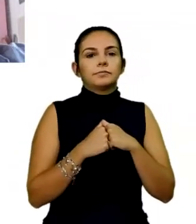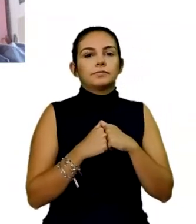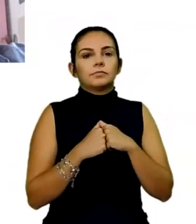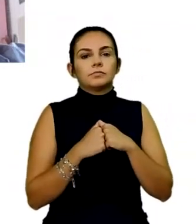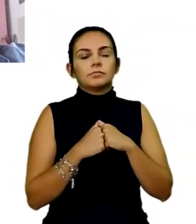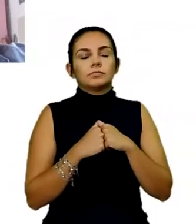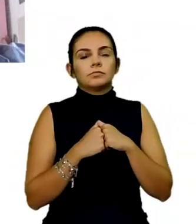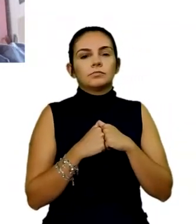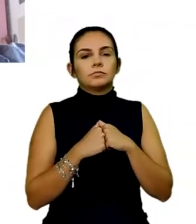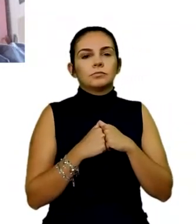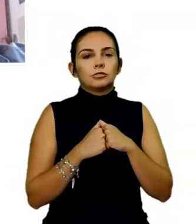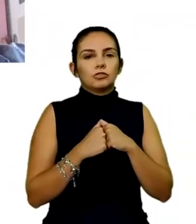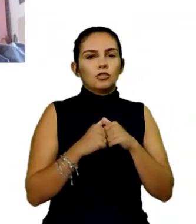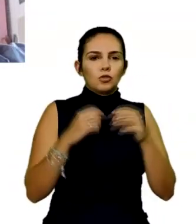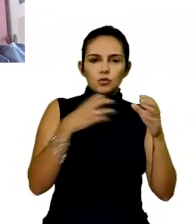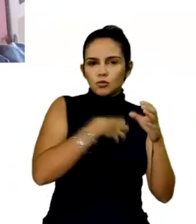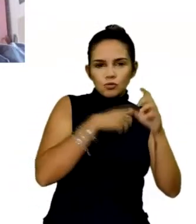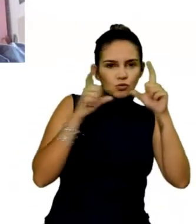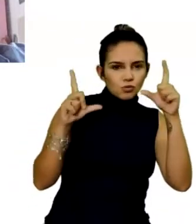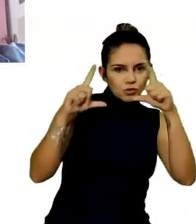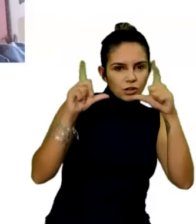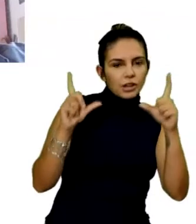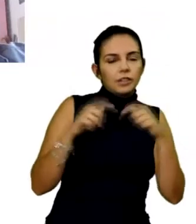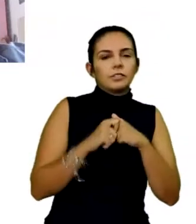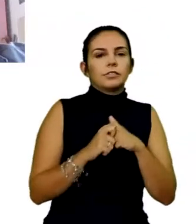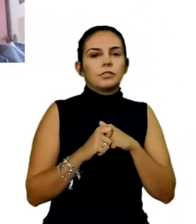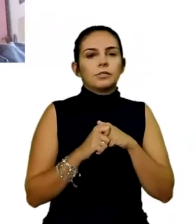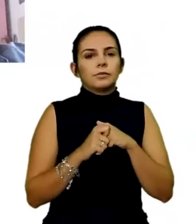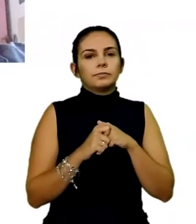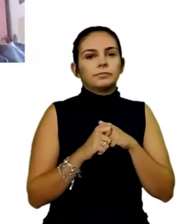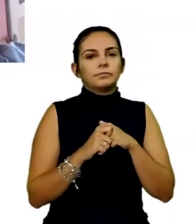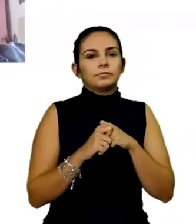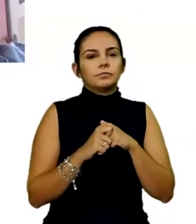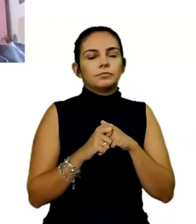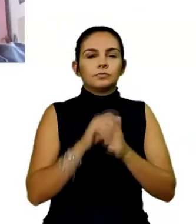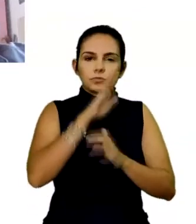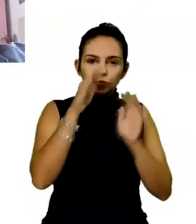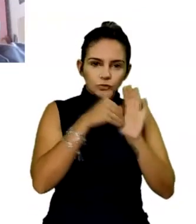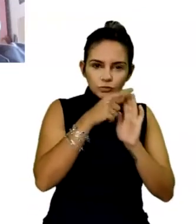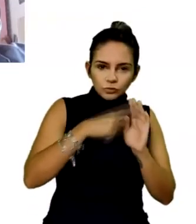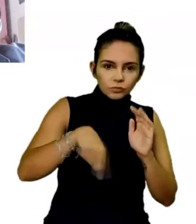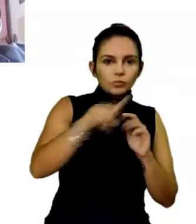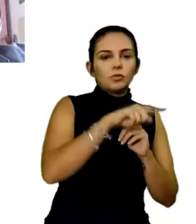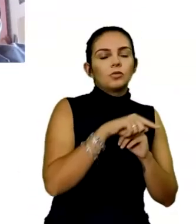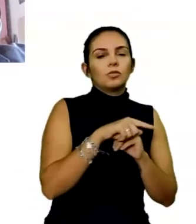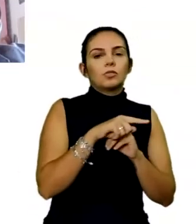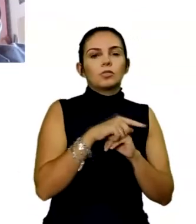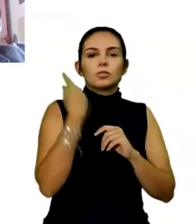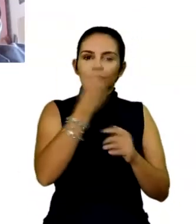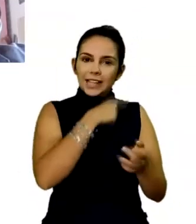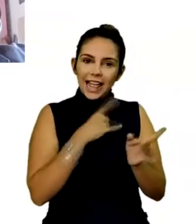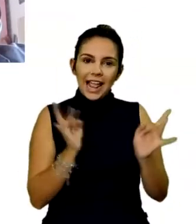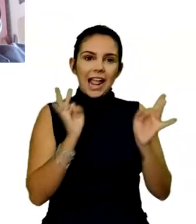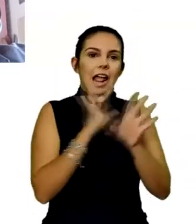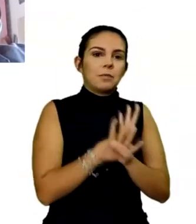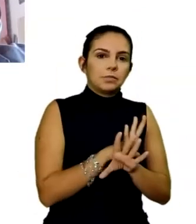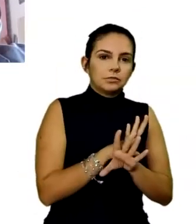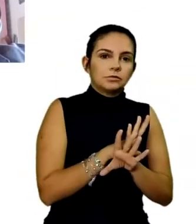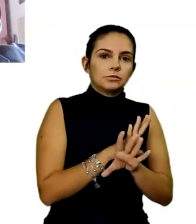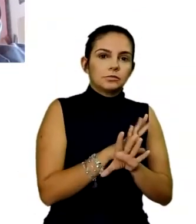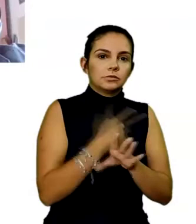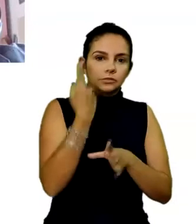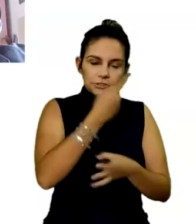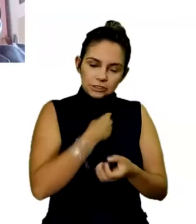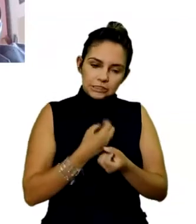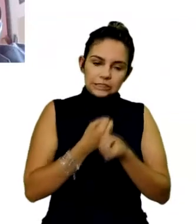a paginação, o formato. Então, isso tudo quando a gente termina, é que a